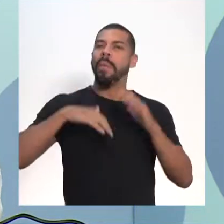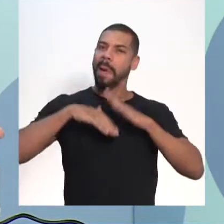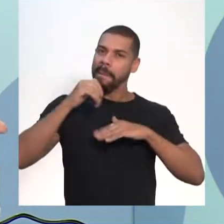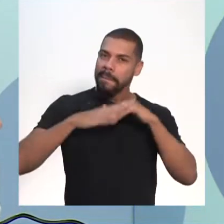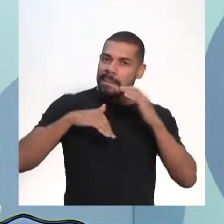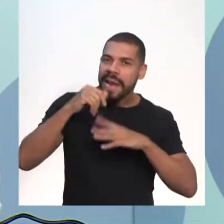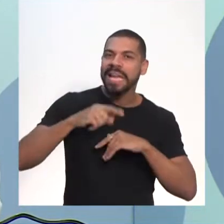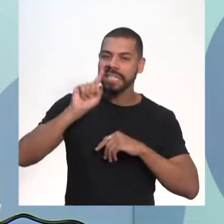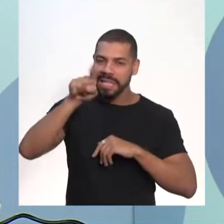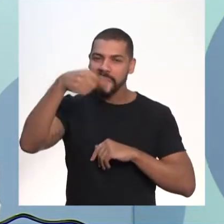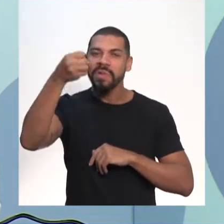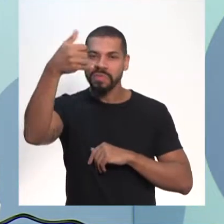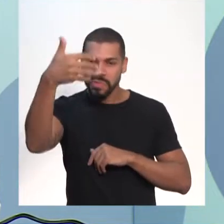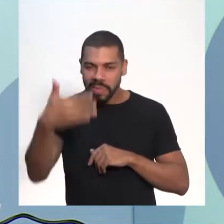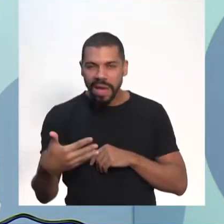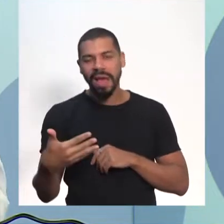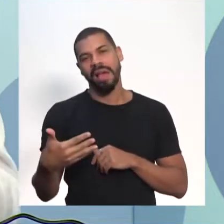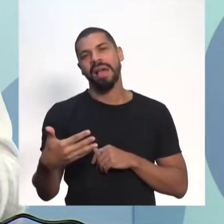falar depois,